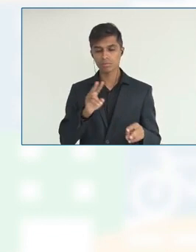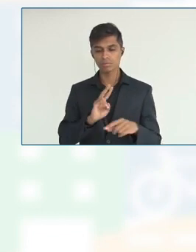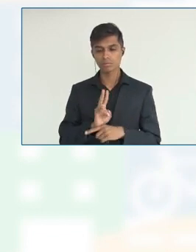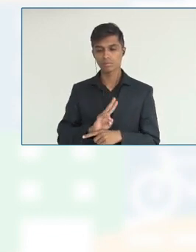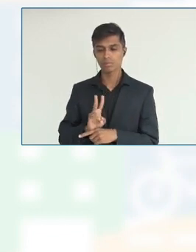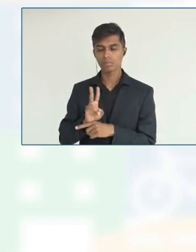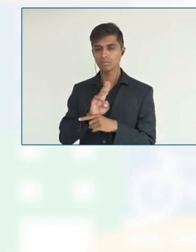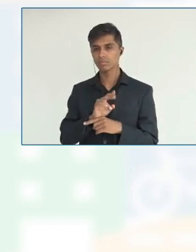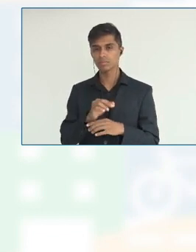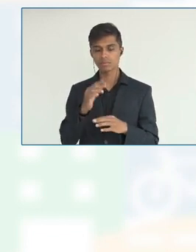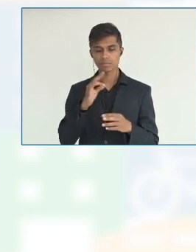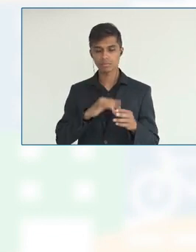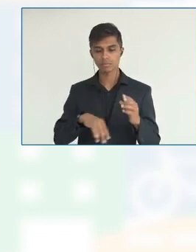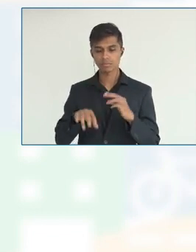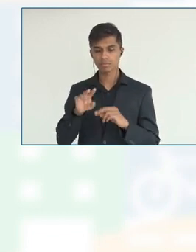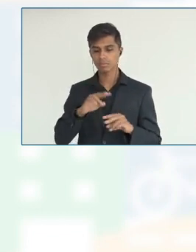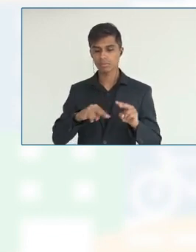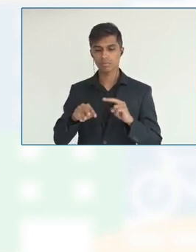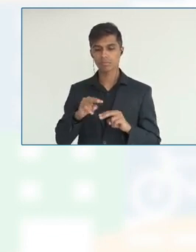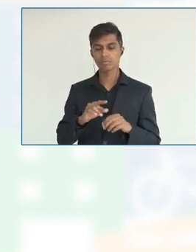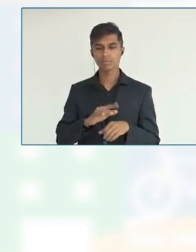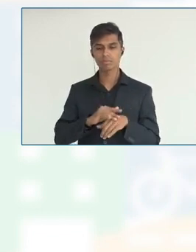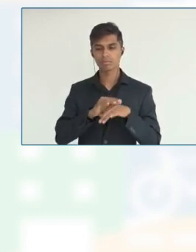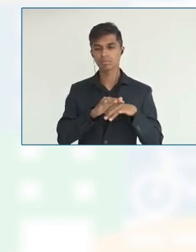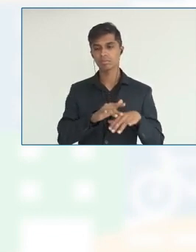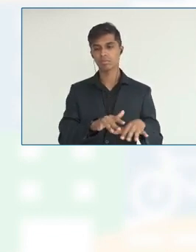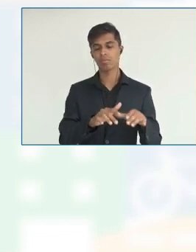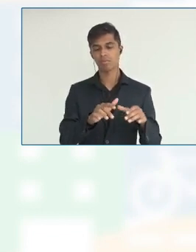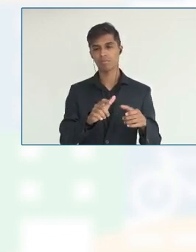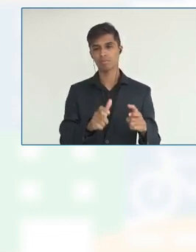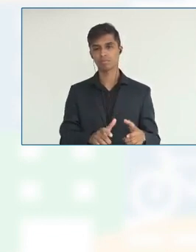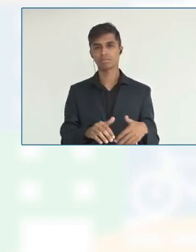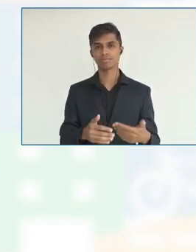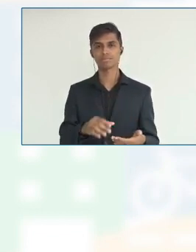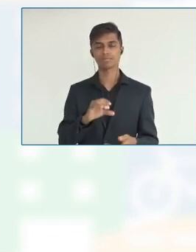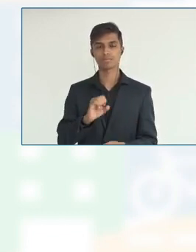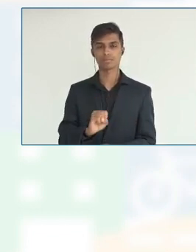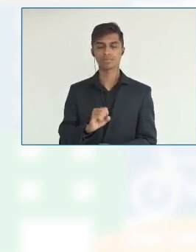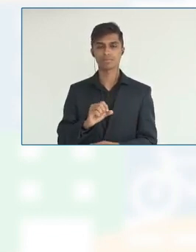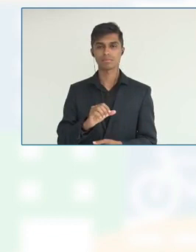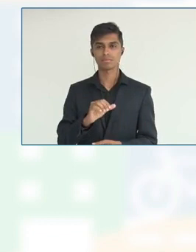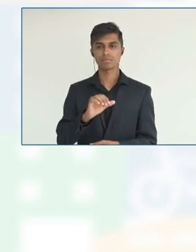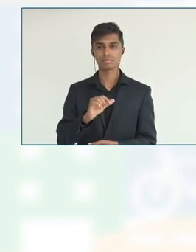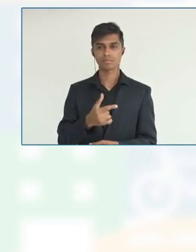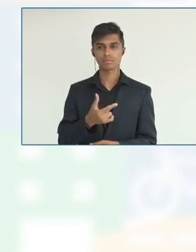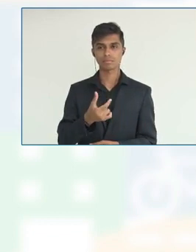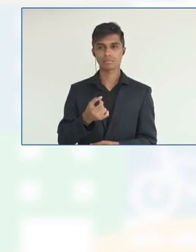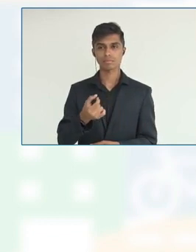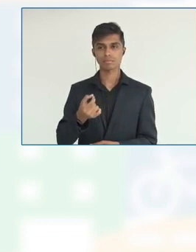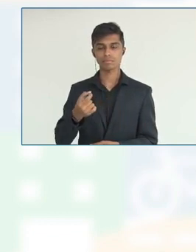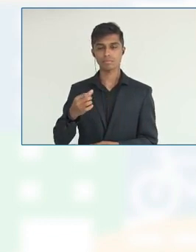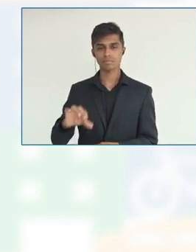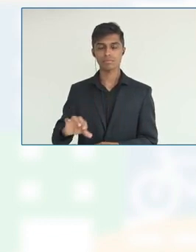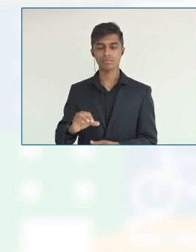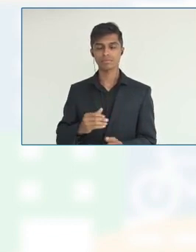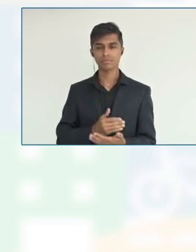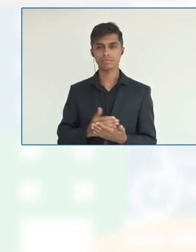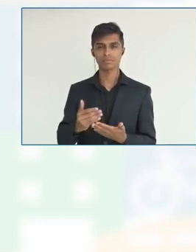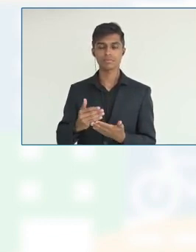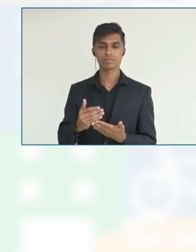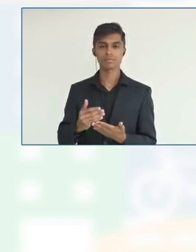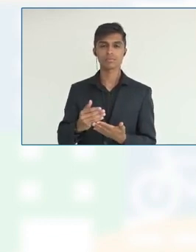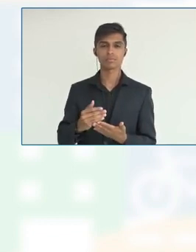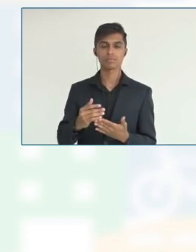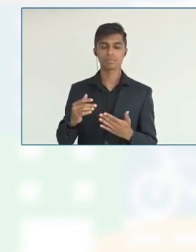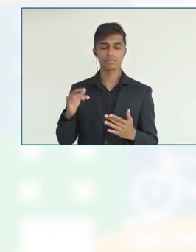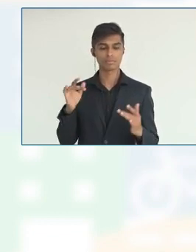Epidemiológica. Então, a partir de 2009, o CCI, né, passa a ficar vinculado